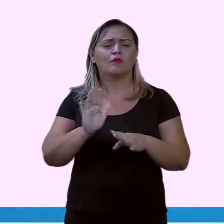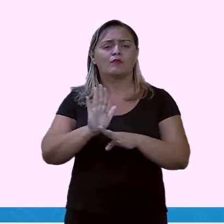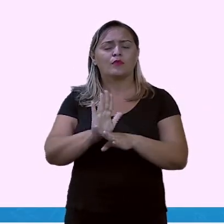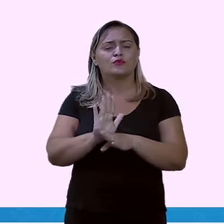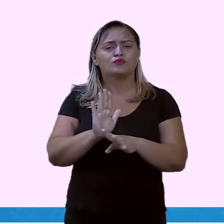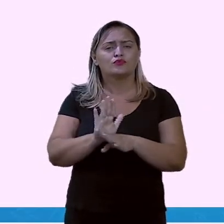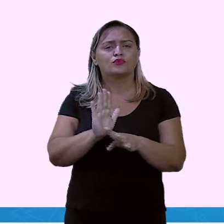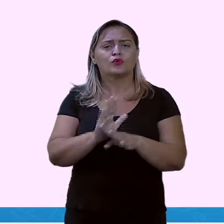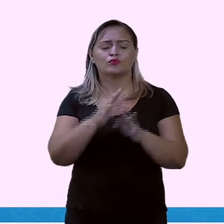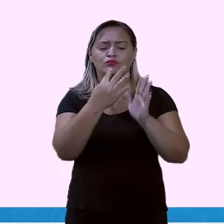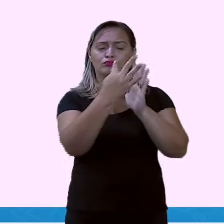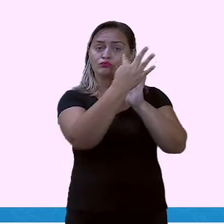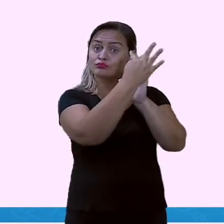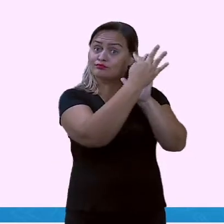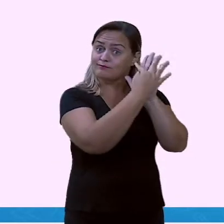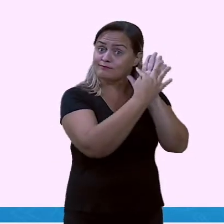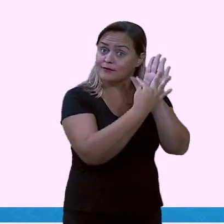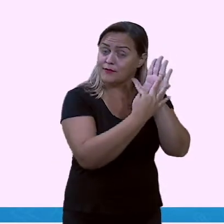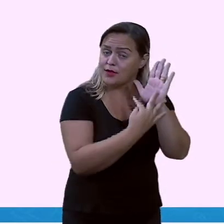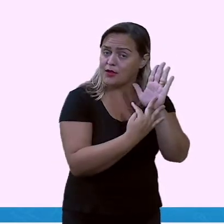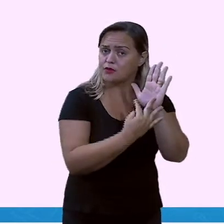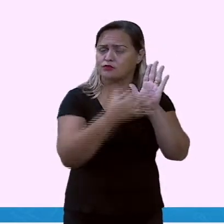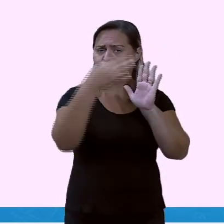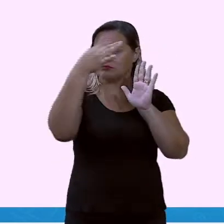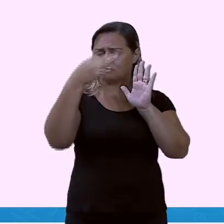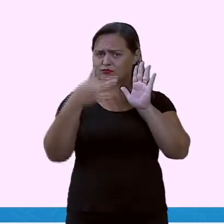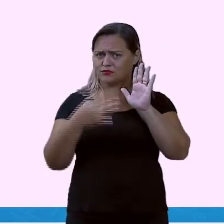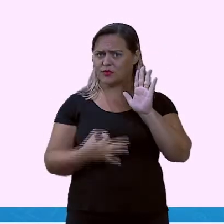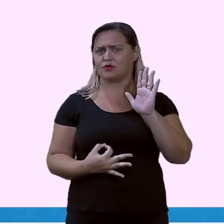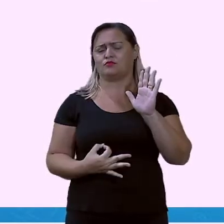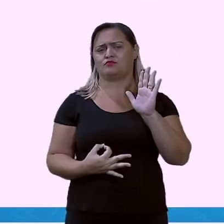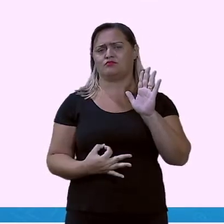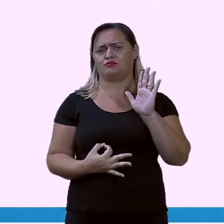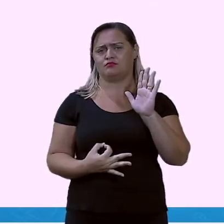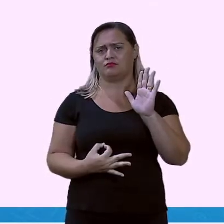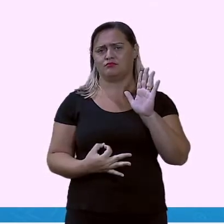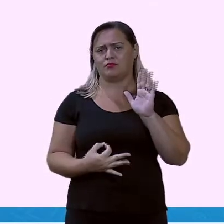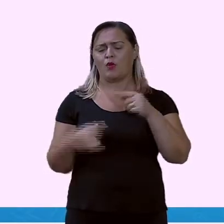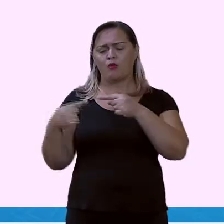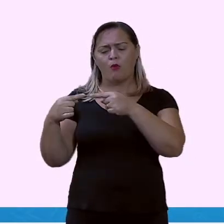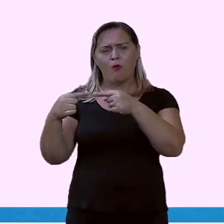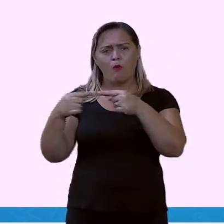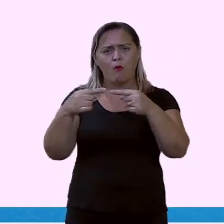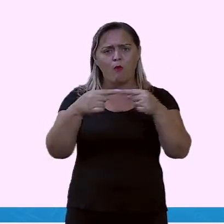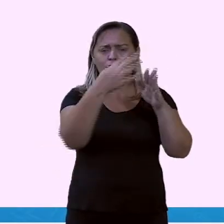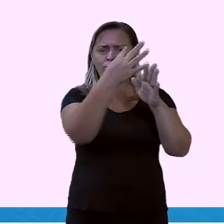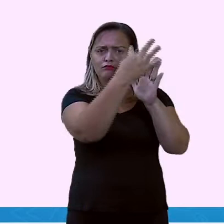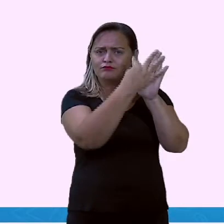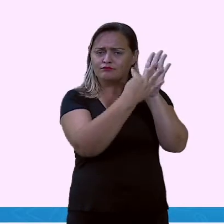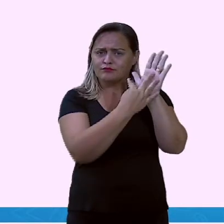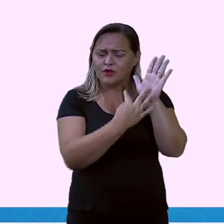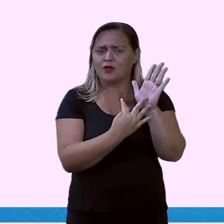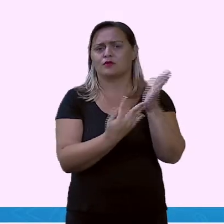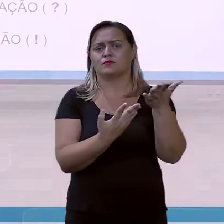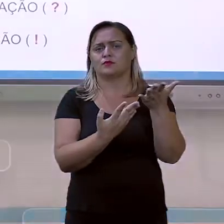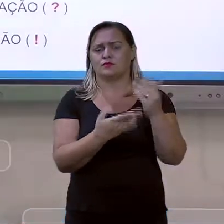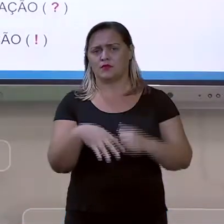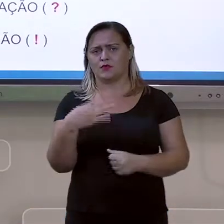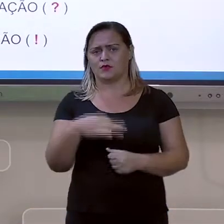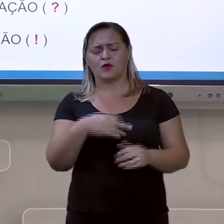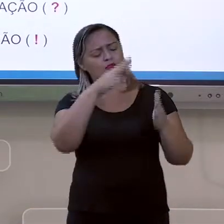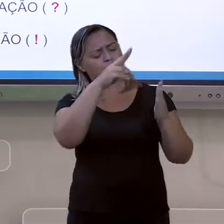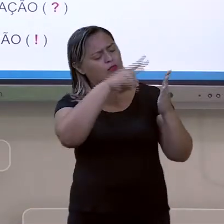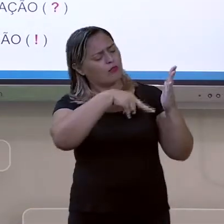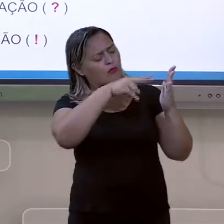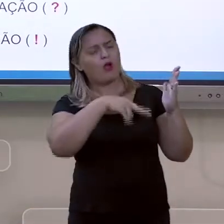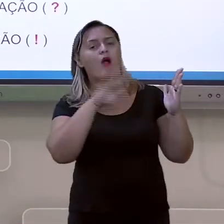e coesão de um texto. Mas como assim coerência e coesão? Para que o texto faça sentido, para